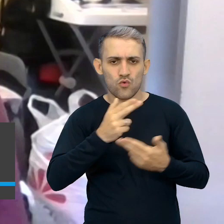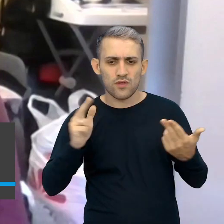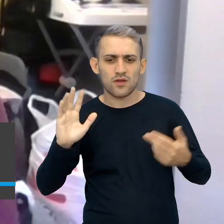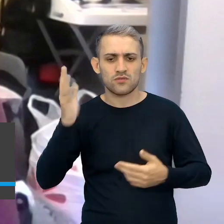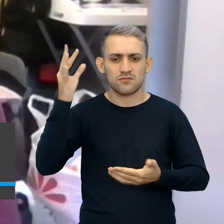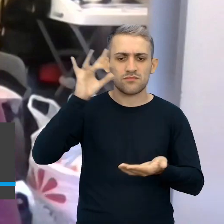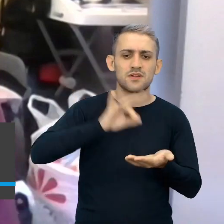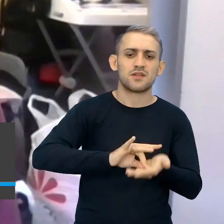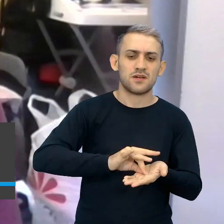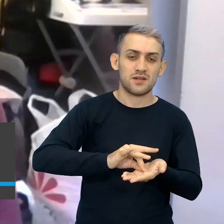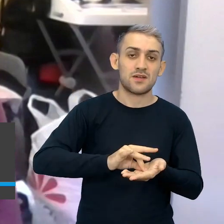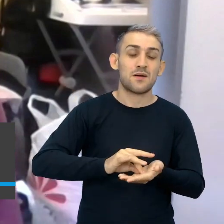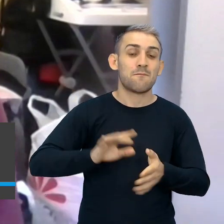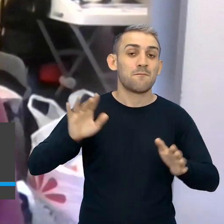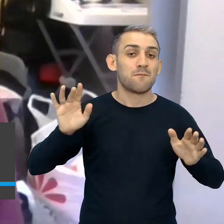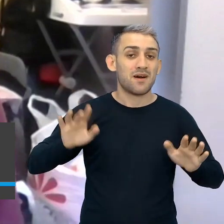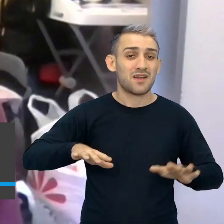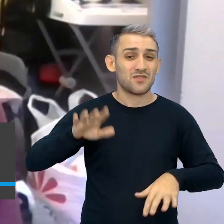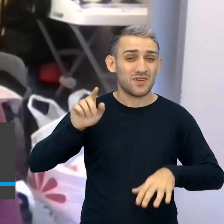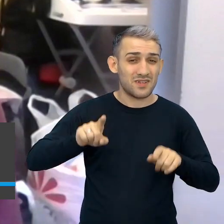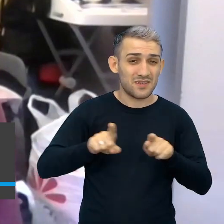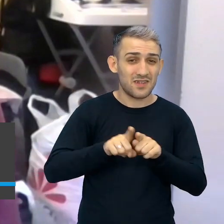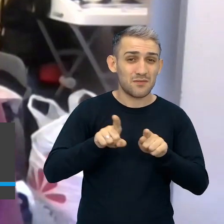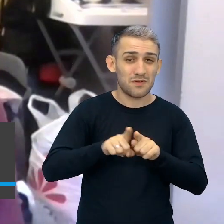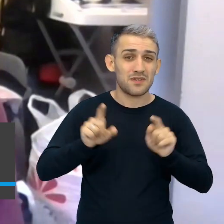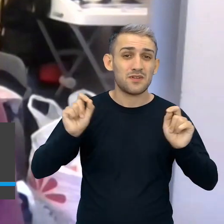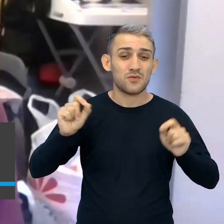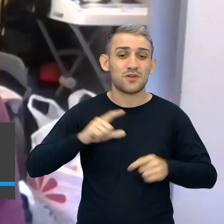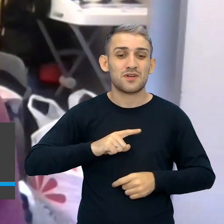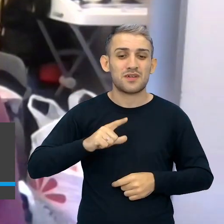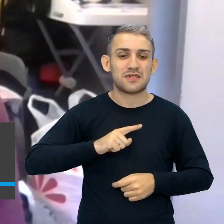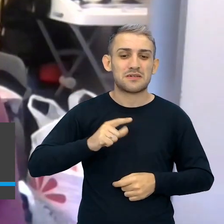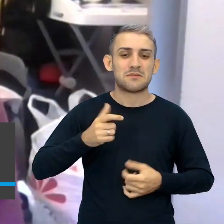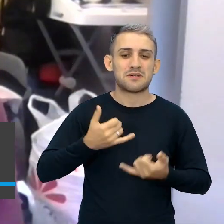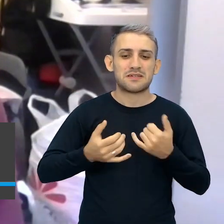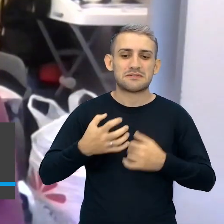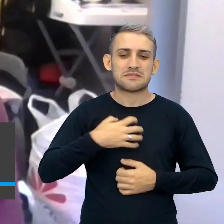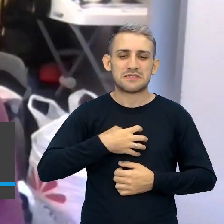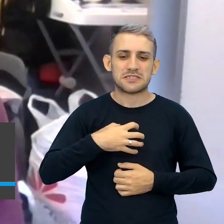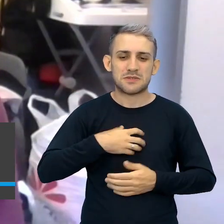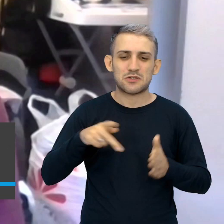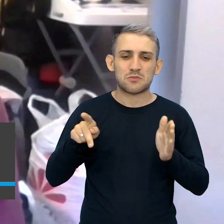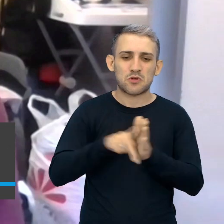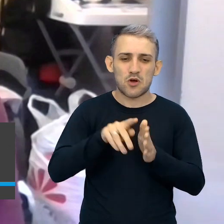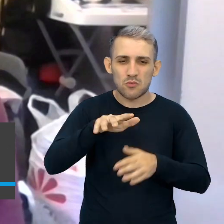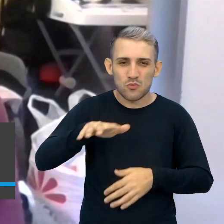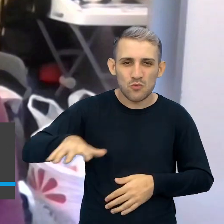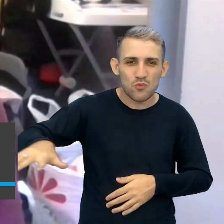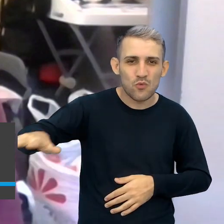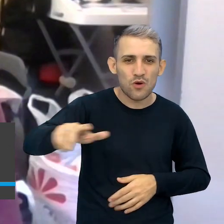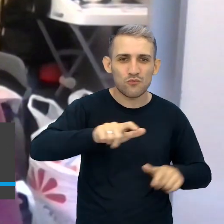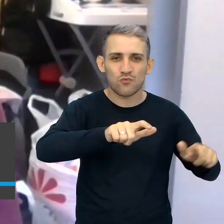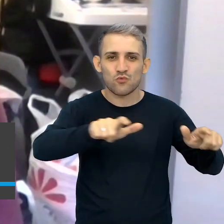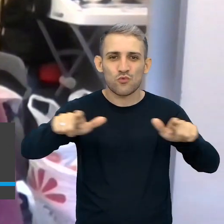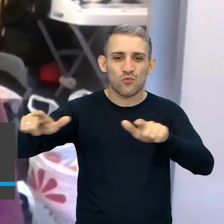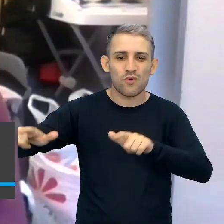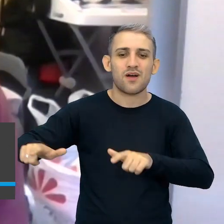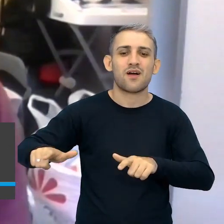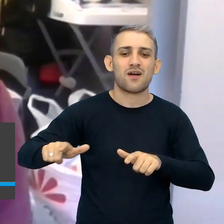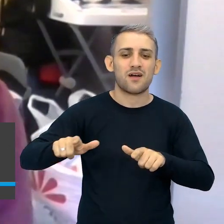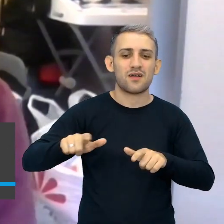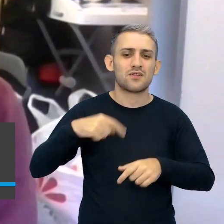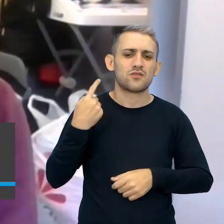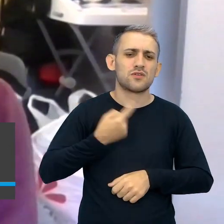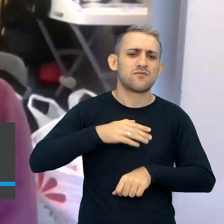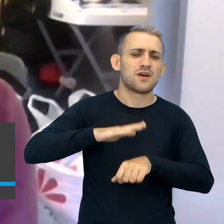um evento atrás do outro, mas a grande maioria das vezes a gente está descrevendo um sentimento, um Sentimento. cenário, um estado de presença, e quando a gente